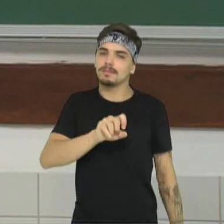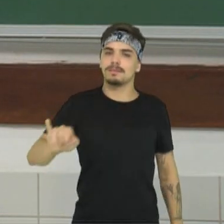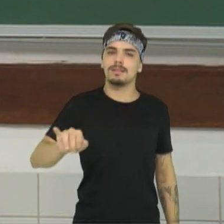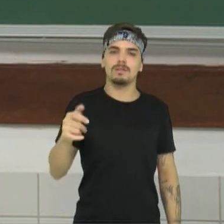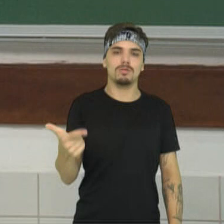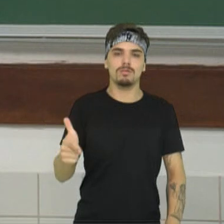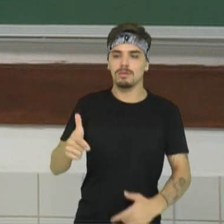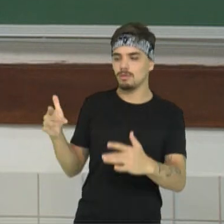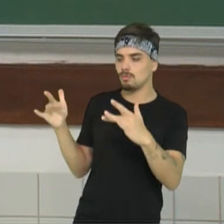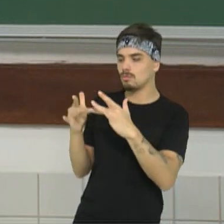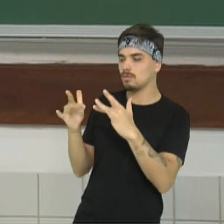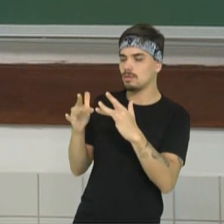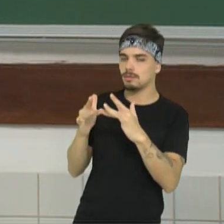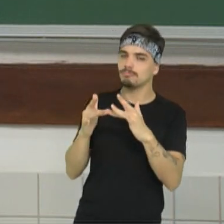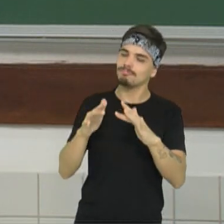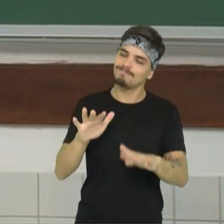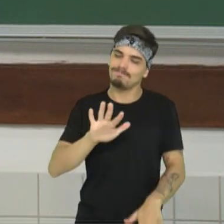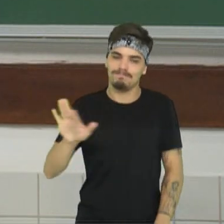tem